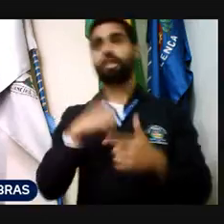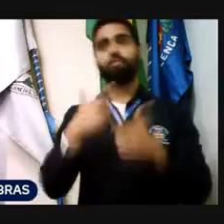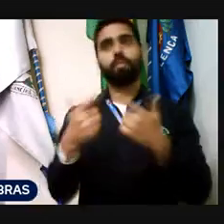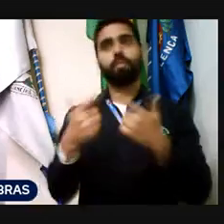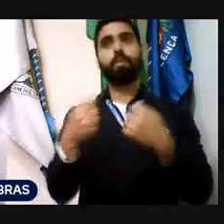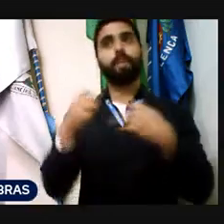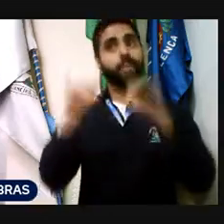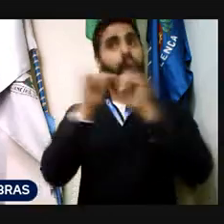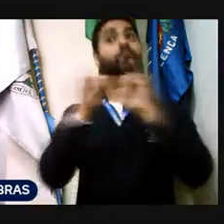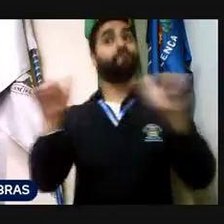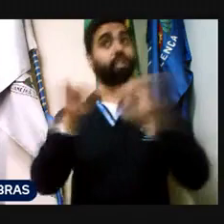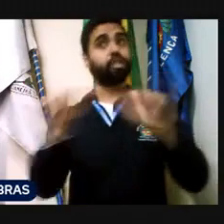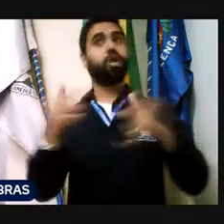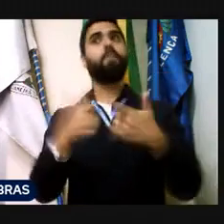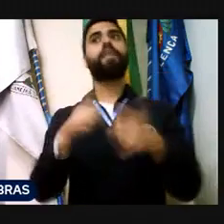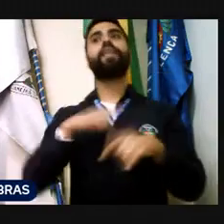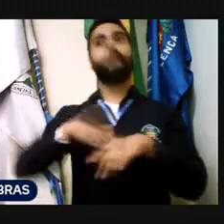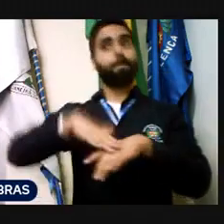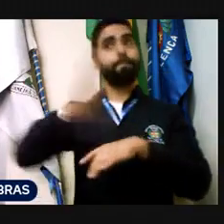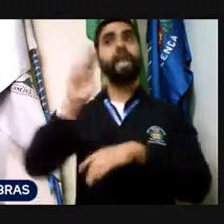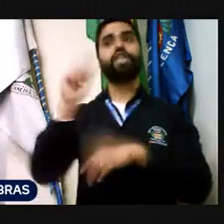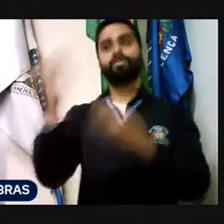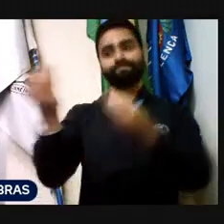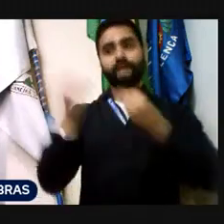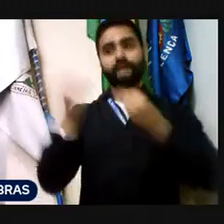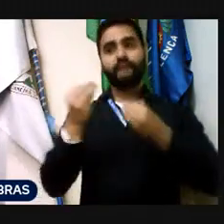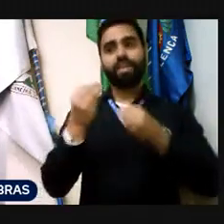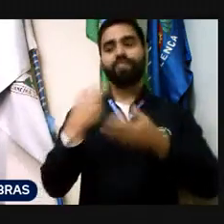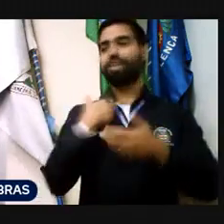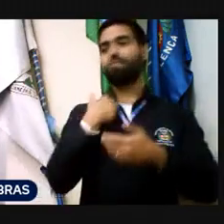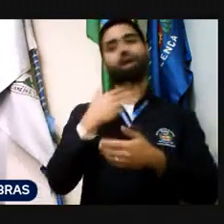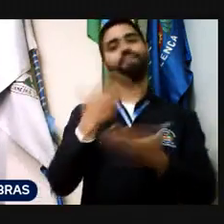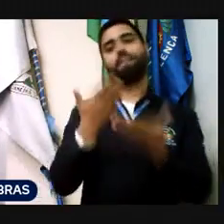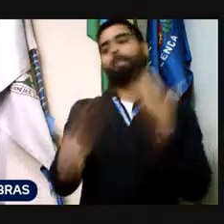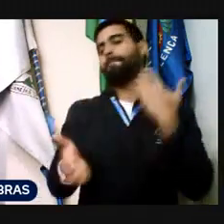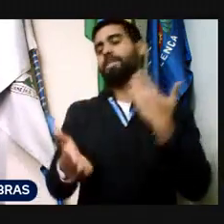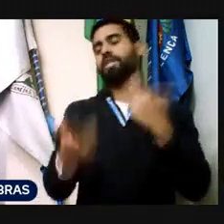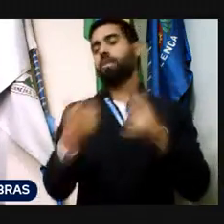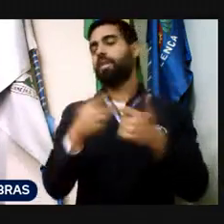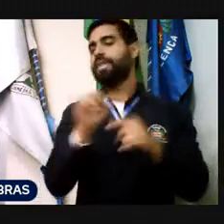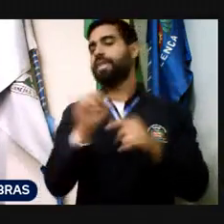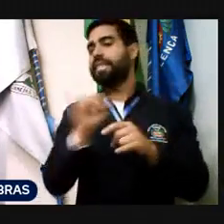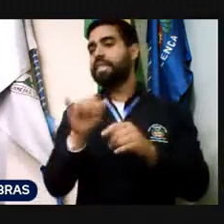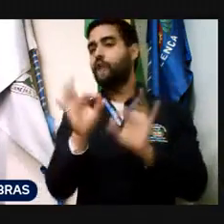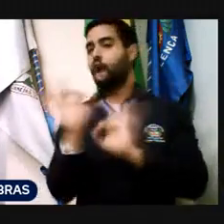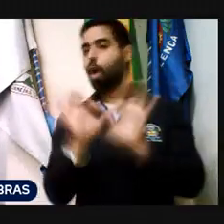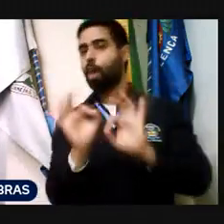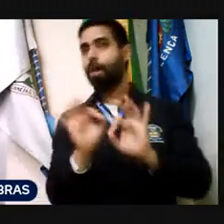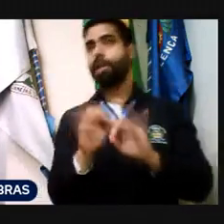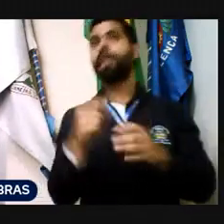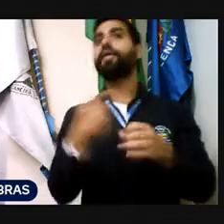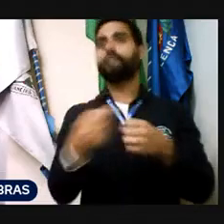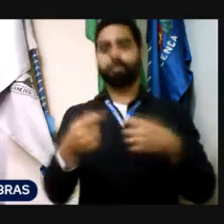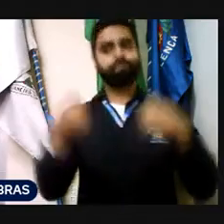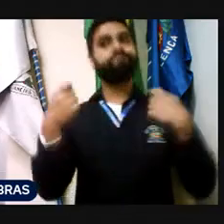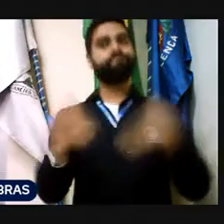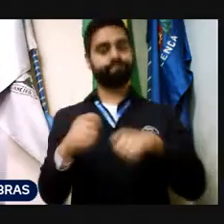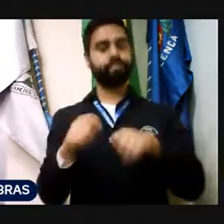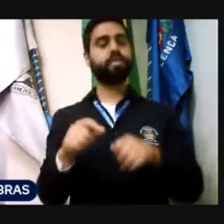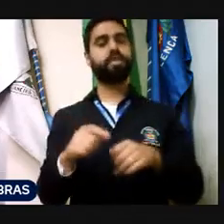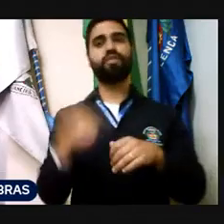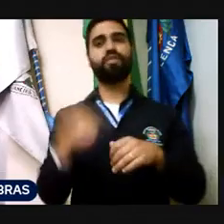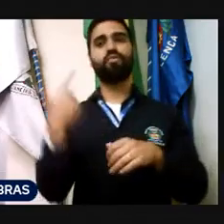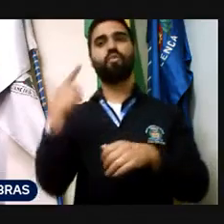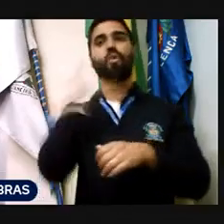alerta, como você disse, porque mais emendas virão e mais emendas poderão ser perdidas se isso não for sanado. E a nossa cidade realmente deixa de crescer,